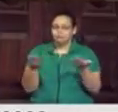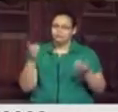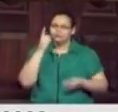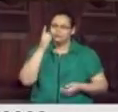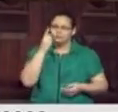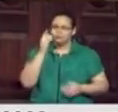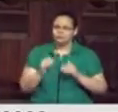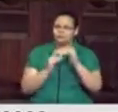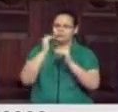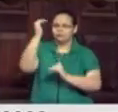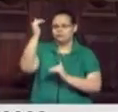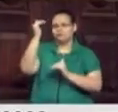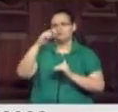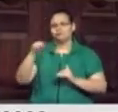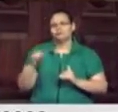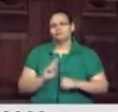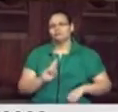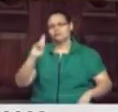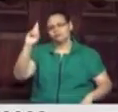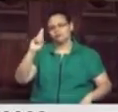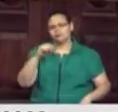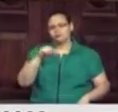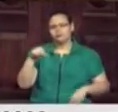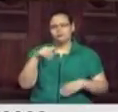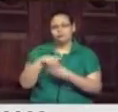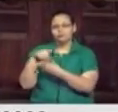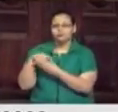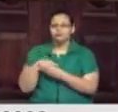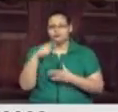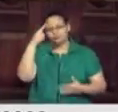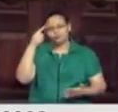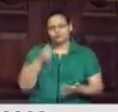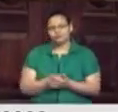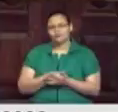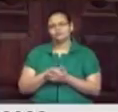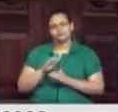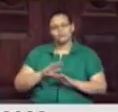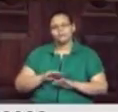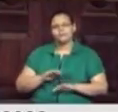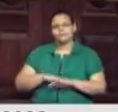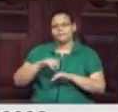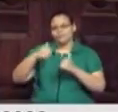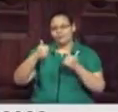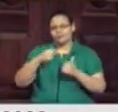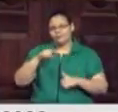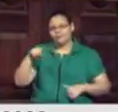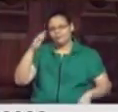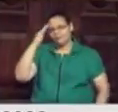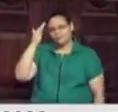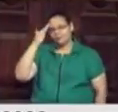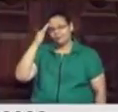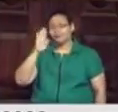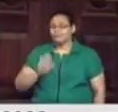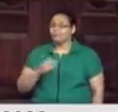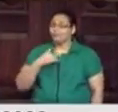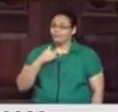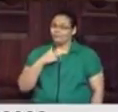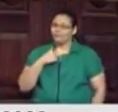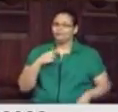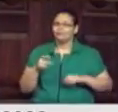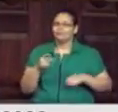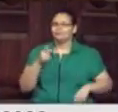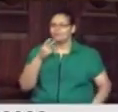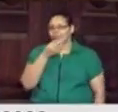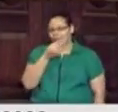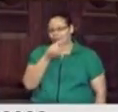soberanos, representam aos seus eleitores e tomam as decisões que melhor entenderem. Mas, na minha opinião, e por isso